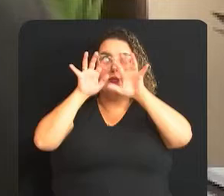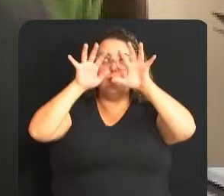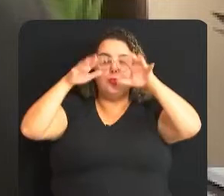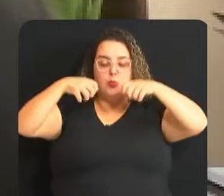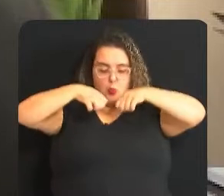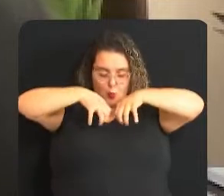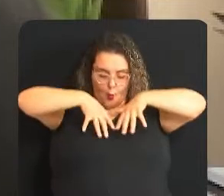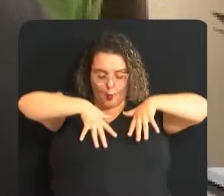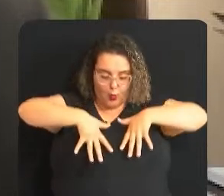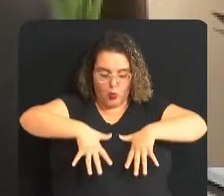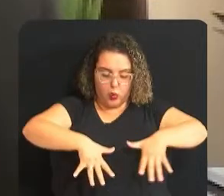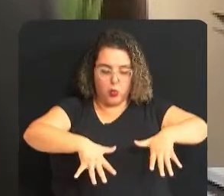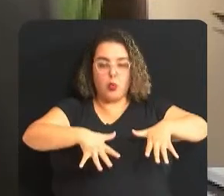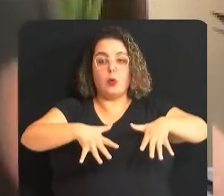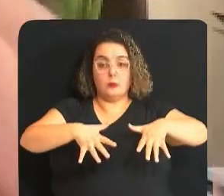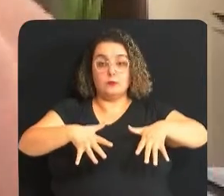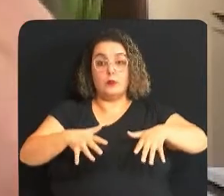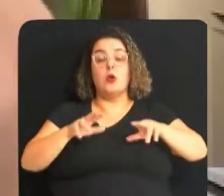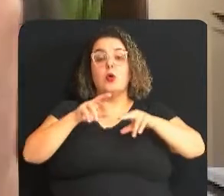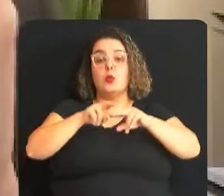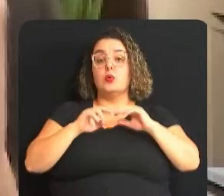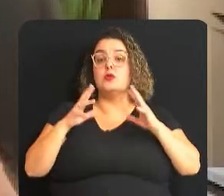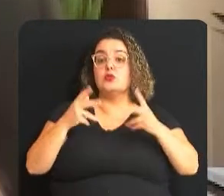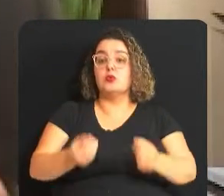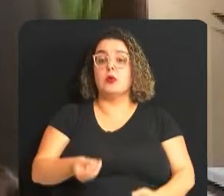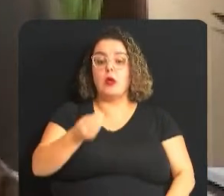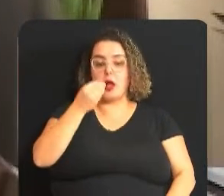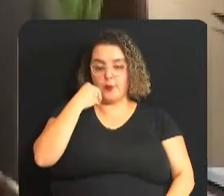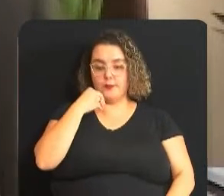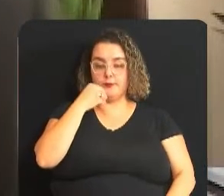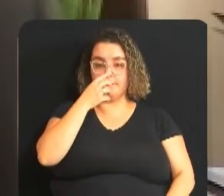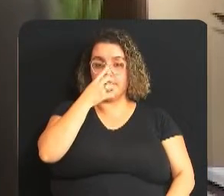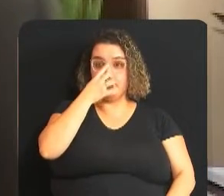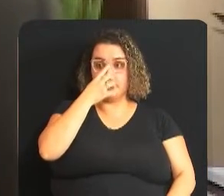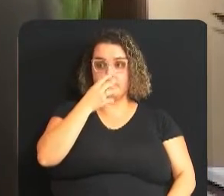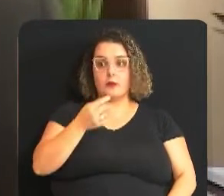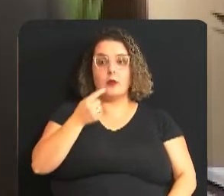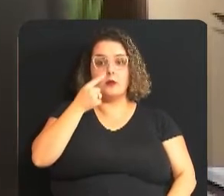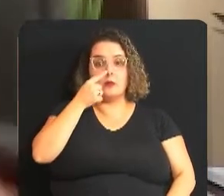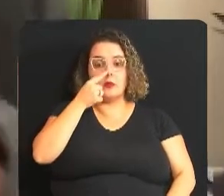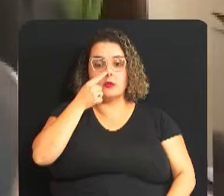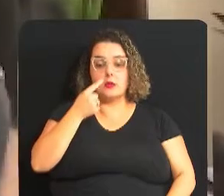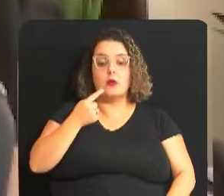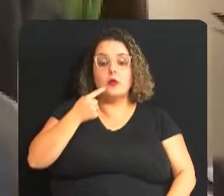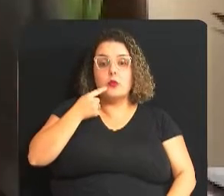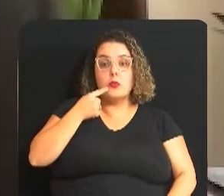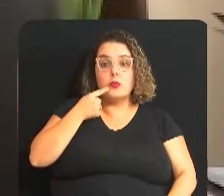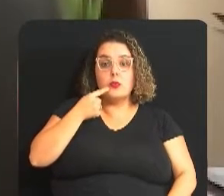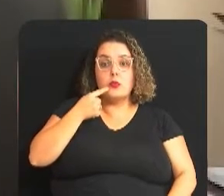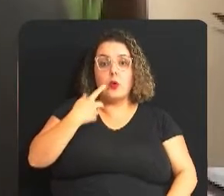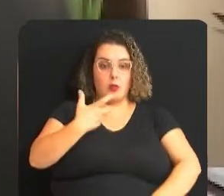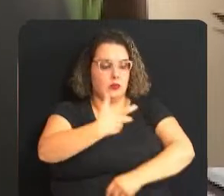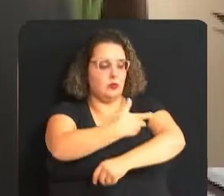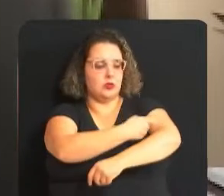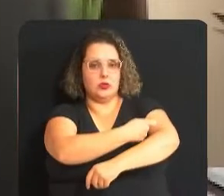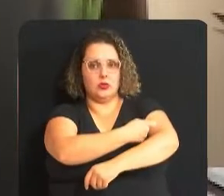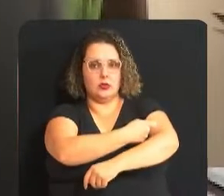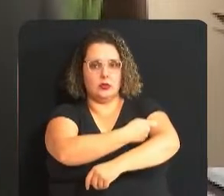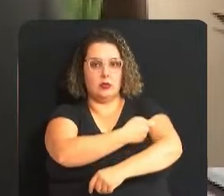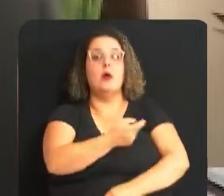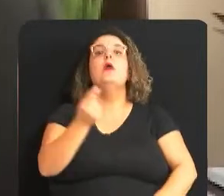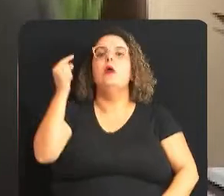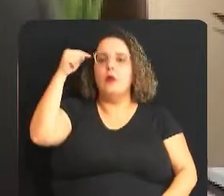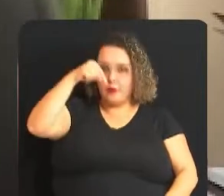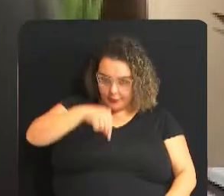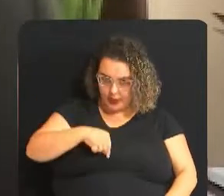Então, por isso que tudo que a gente põe na boca, pelo nariz ou pela boca, ou por uma injeção, vai cair